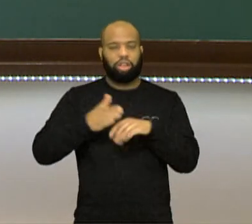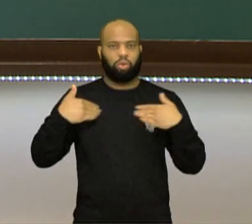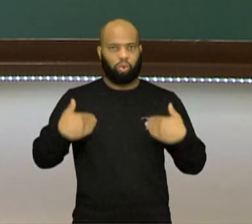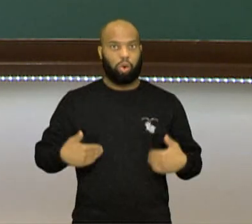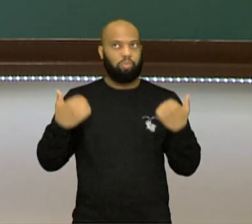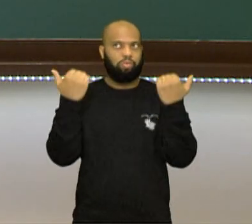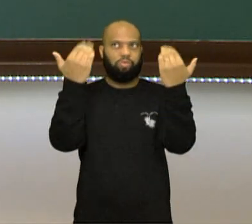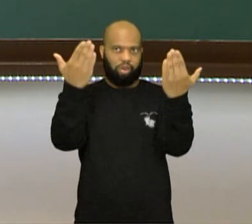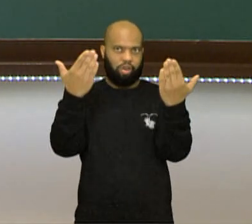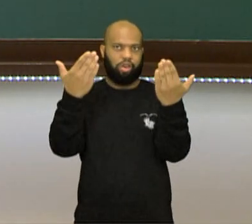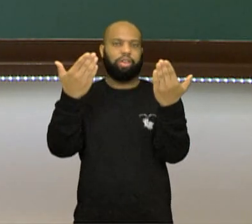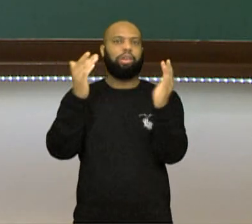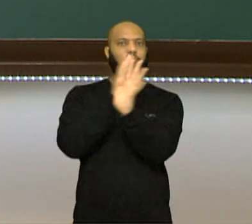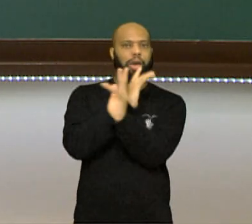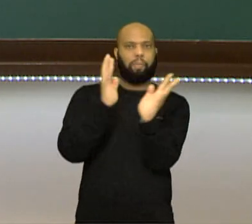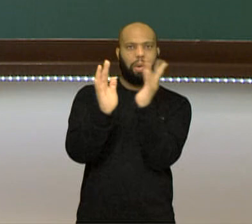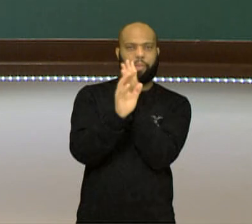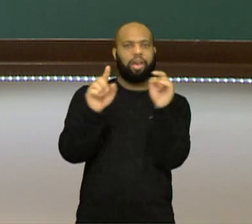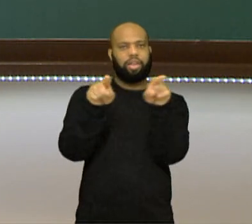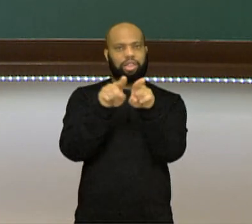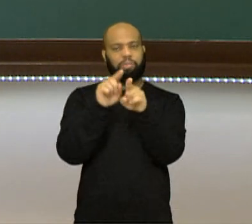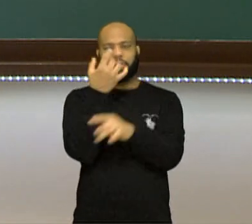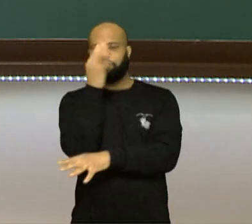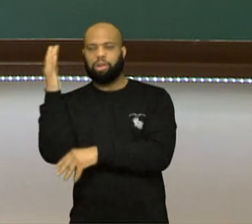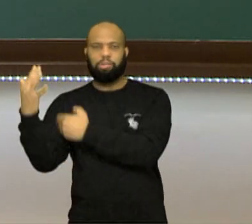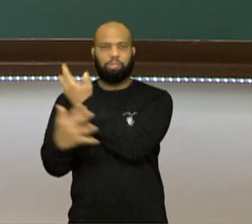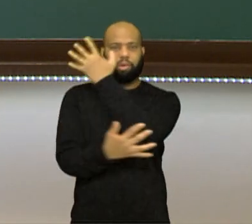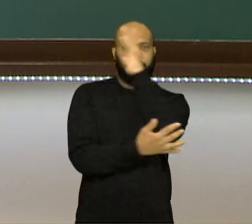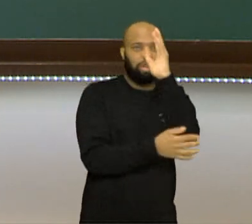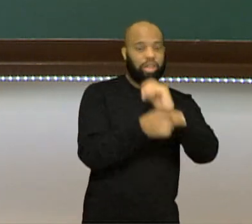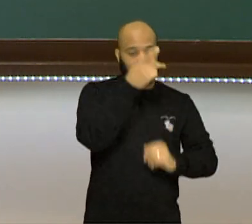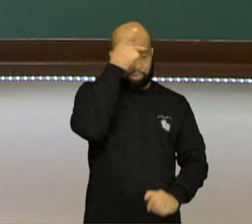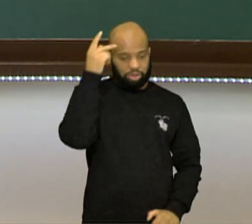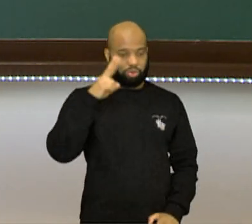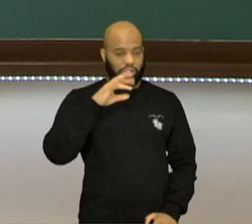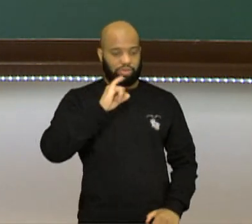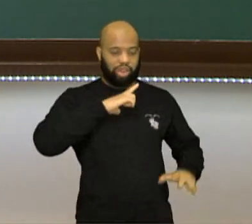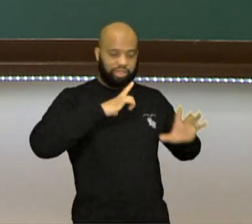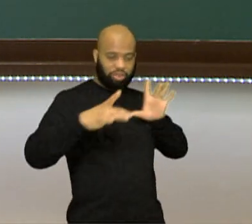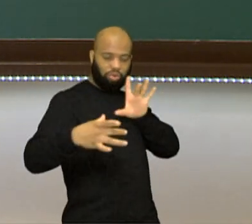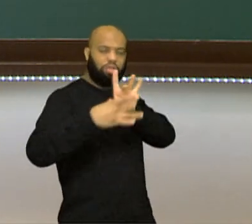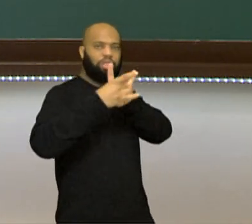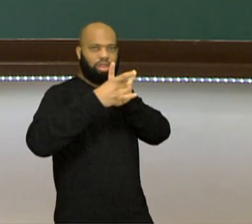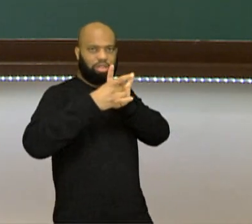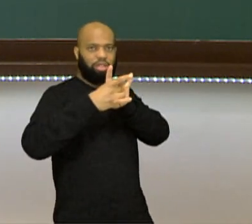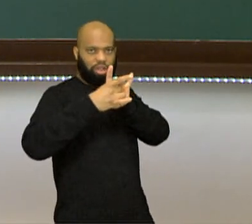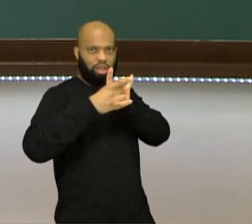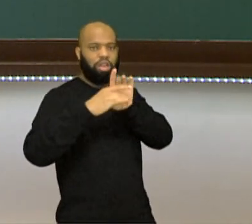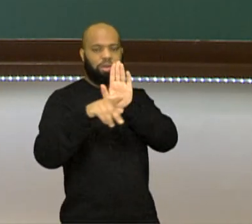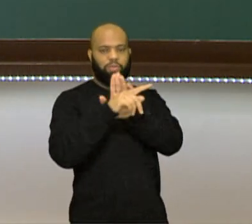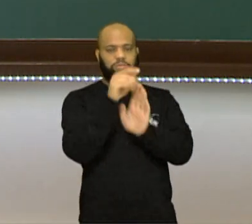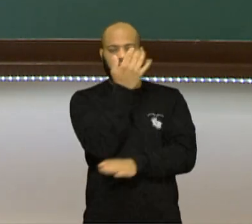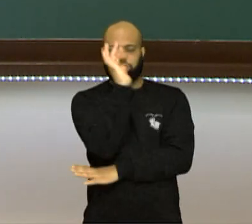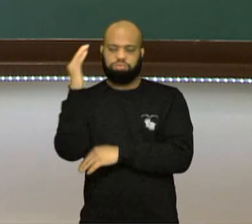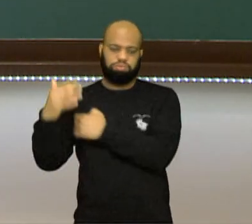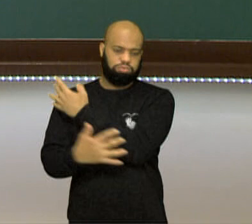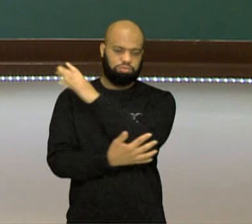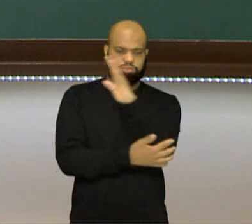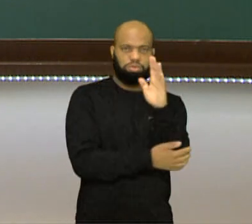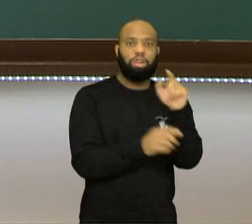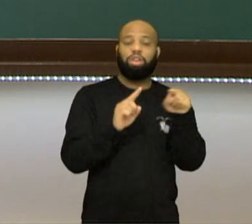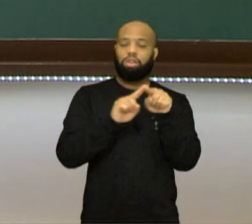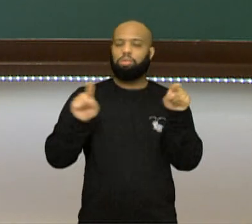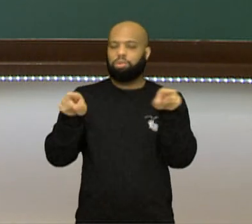elas possibilitam uma ligação do praticante com a natureza, mas